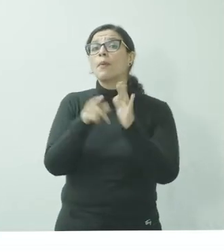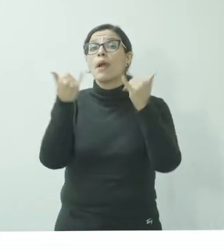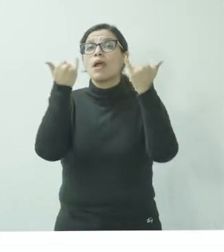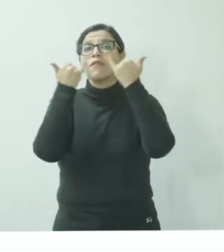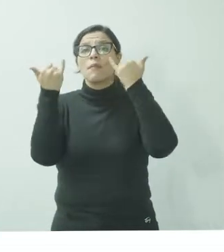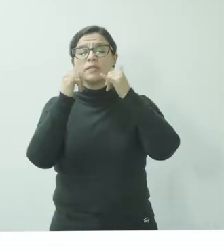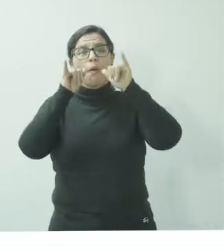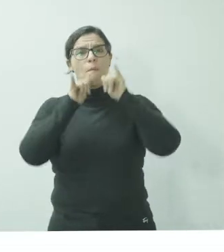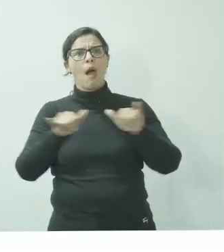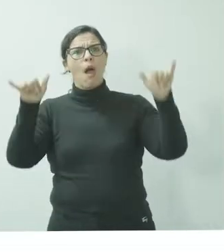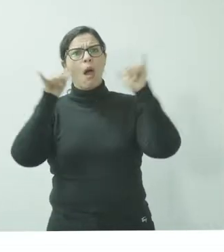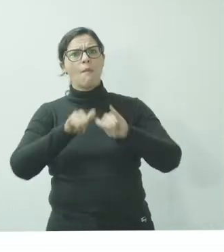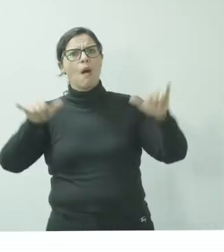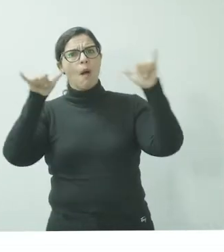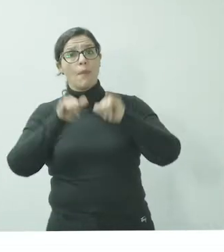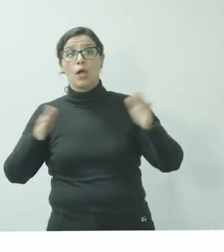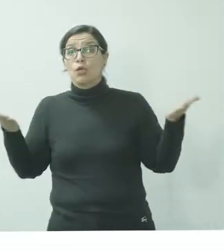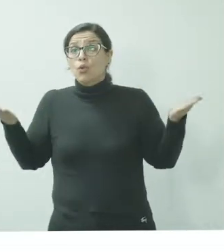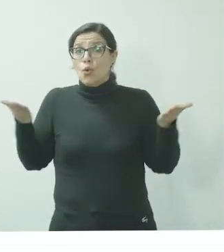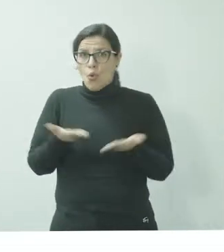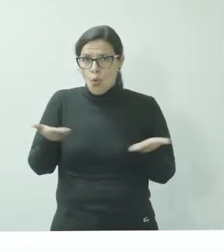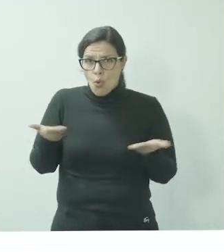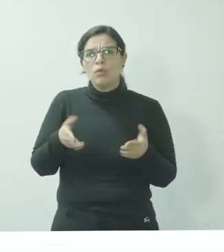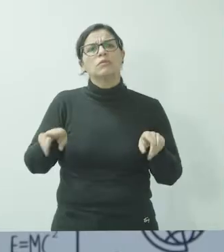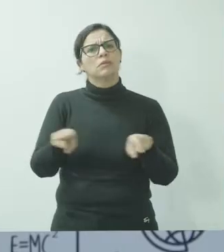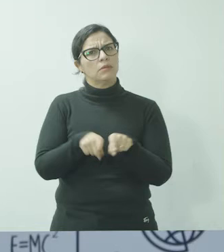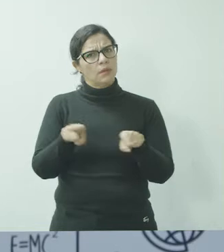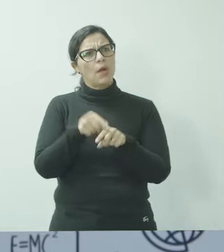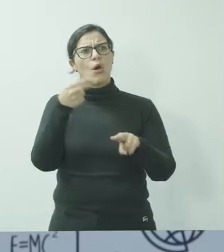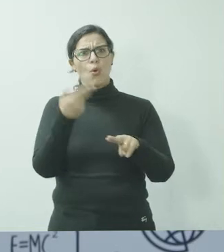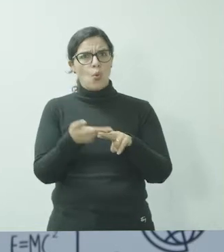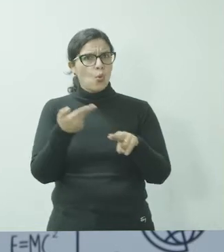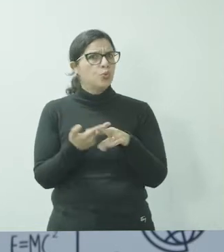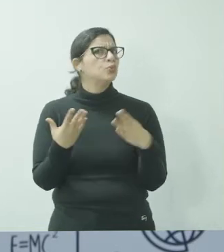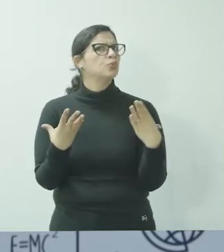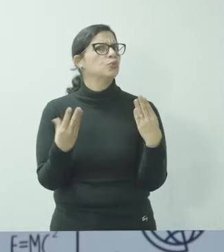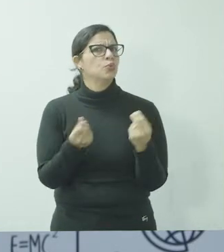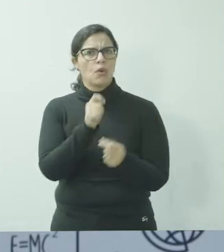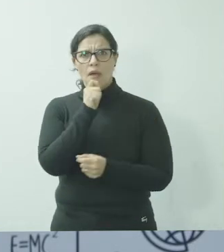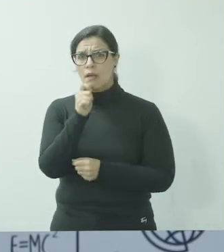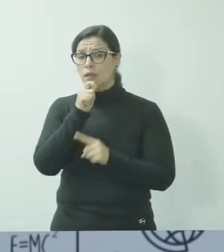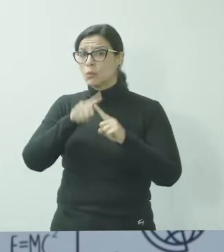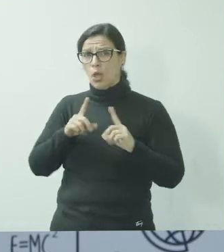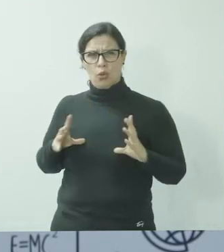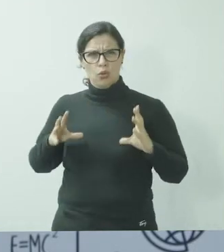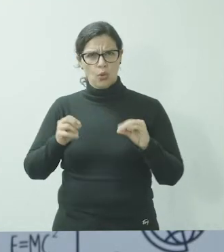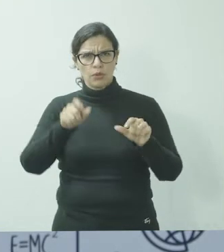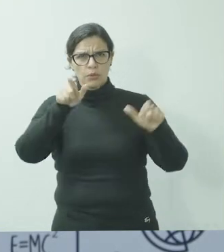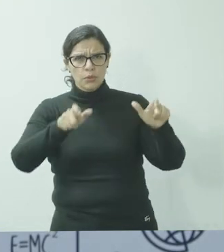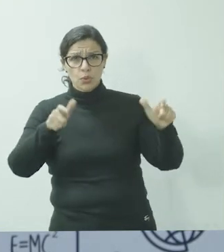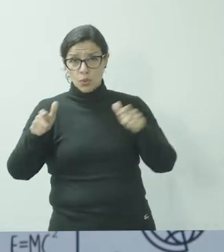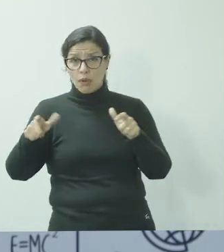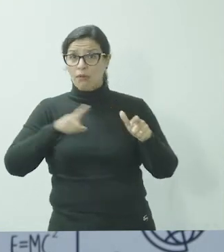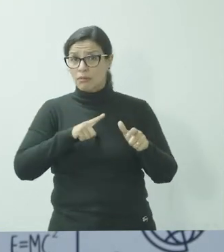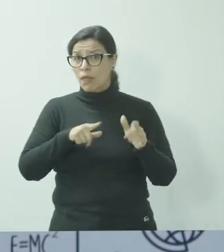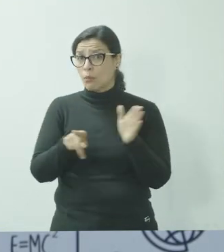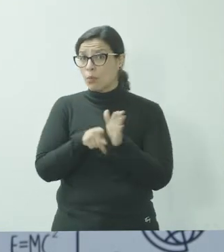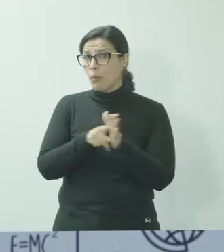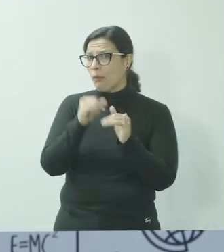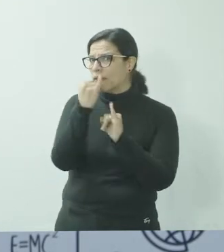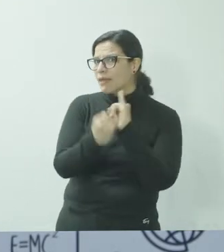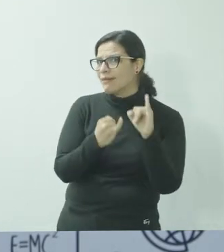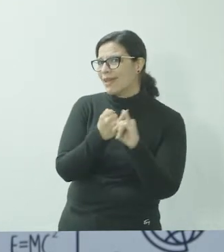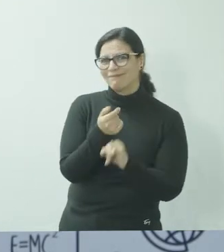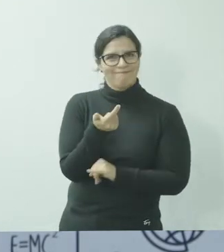informações e até hoje ela é bastante utilizada porque nem todos os locais TM acesso à